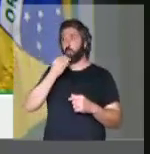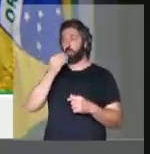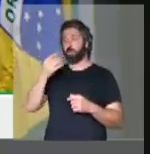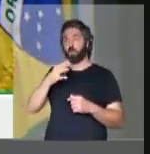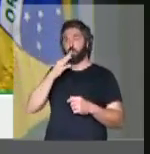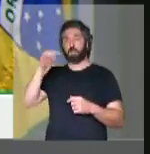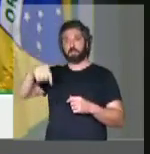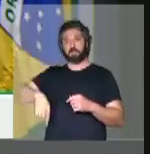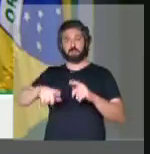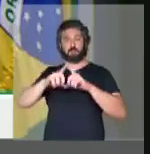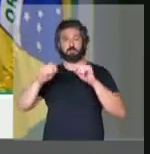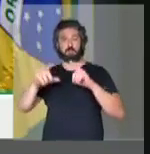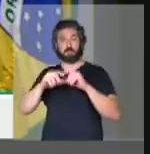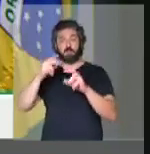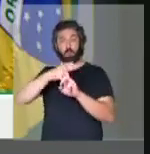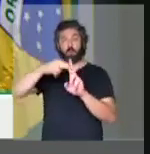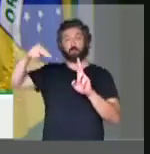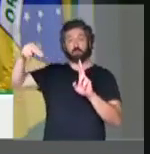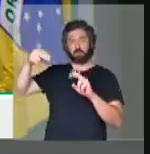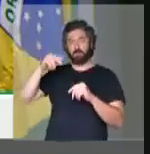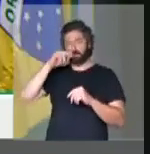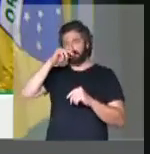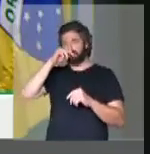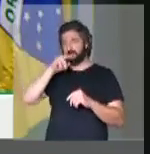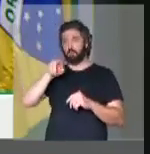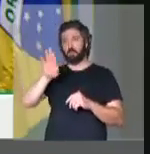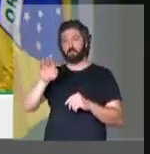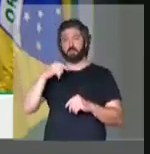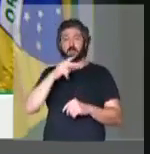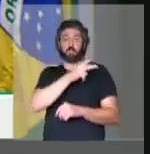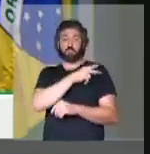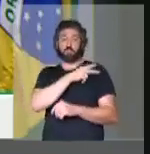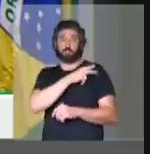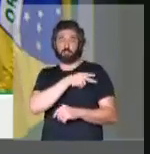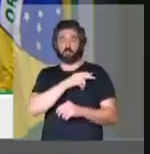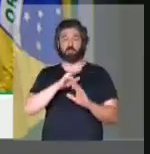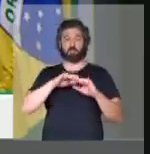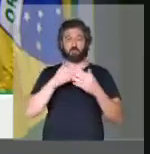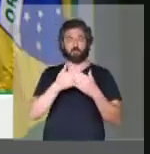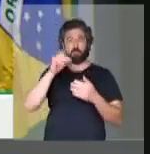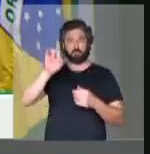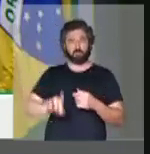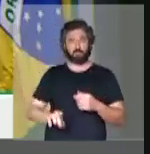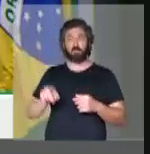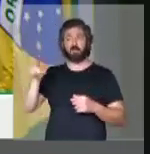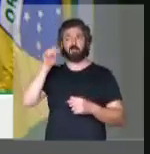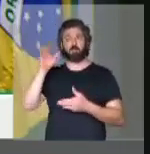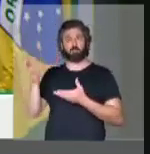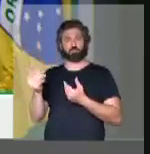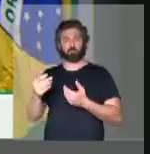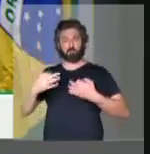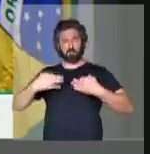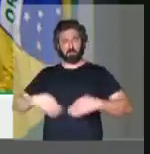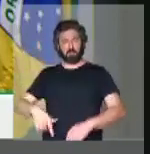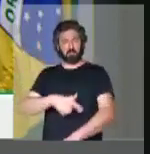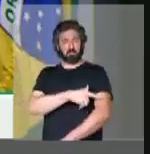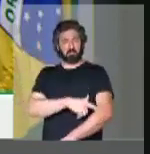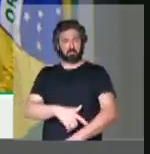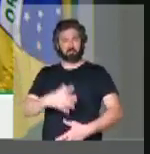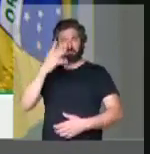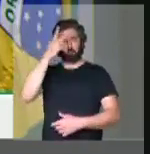Universidade de Brasília, quando chefiava a sua escola de direito. Era jovem, elegante,